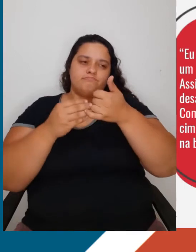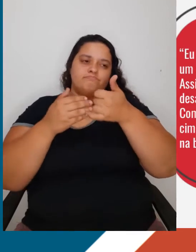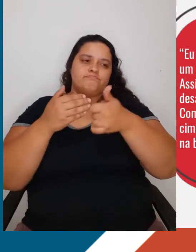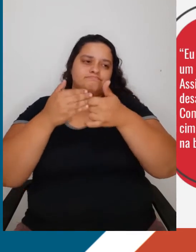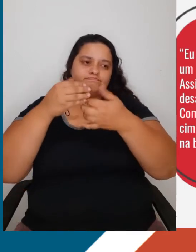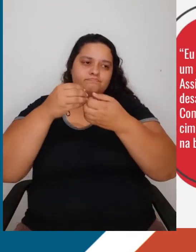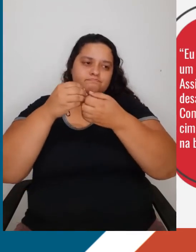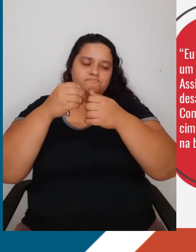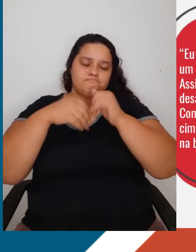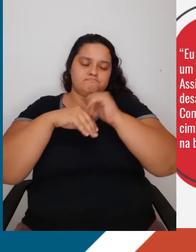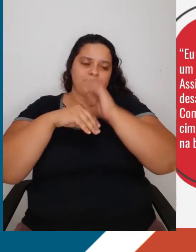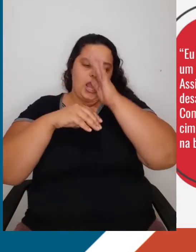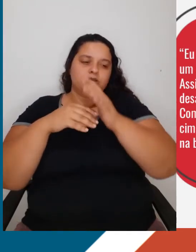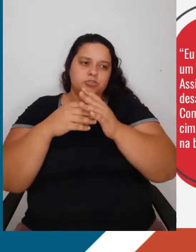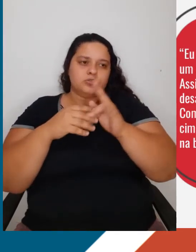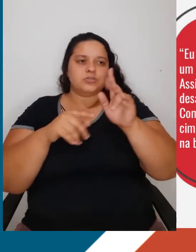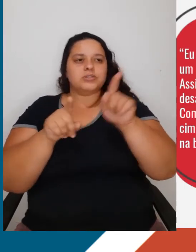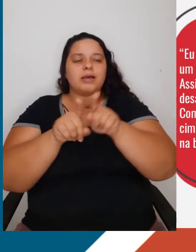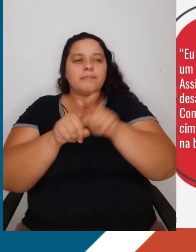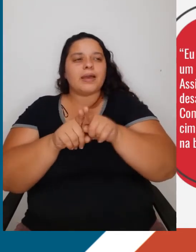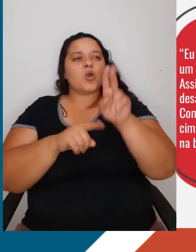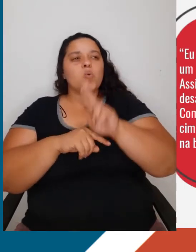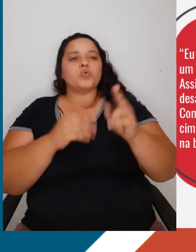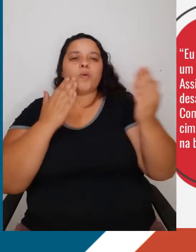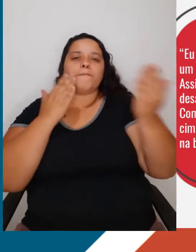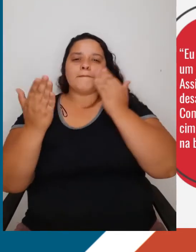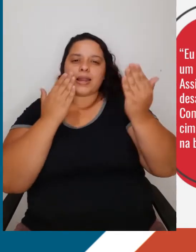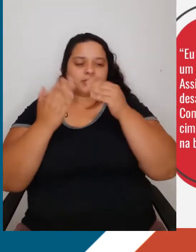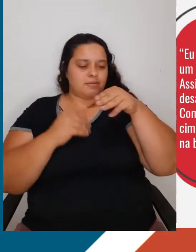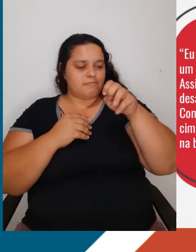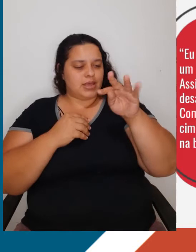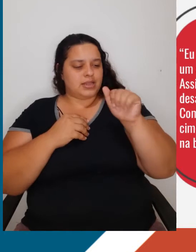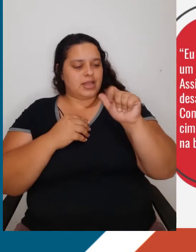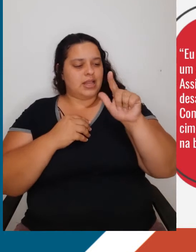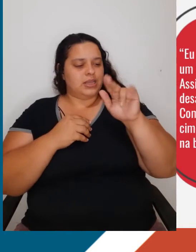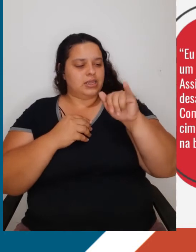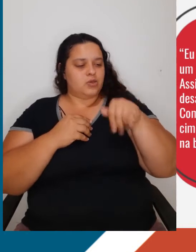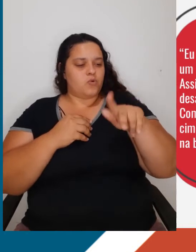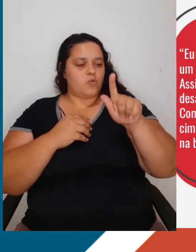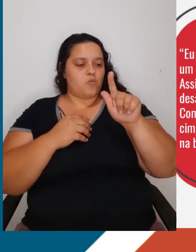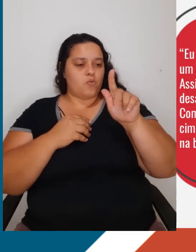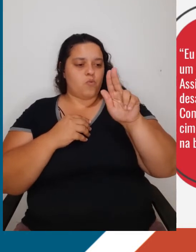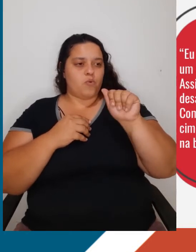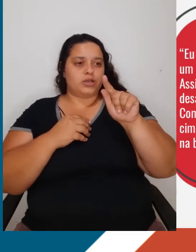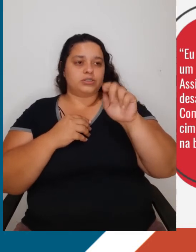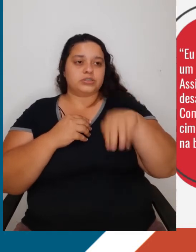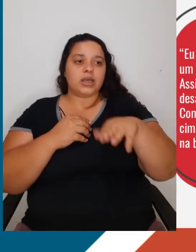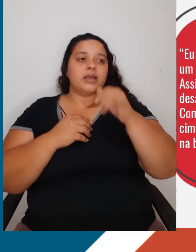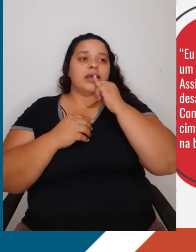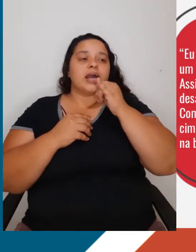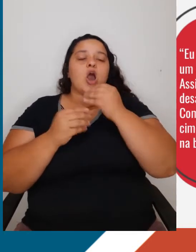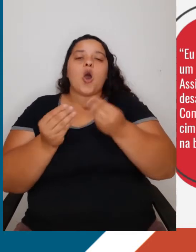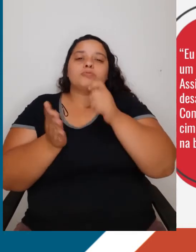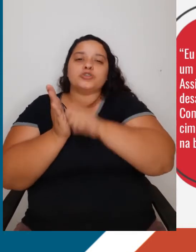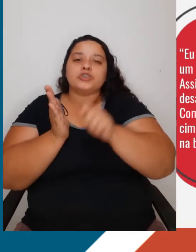Pode-se notar no poema apresentado recursos discursivos como o uso da comparação e da metalinguagem ao longo dos versos. O lírico reflete sobre o ato